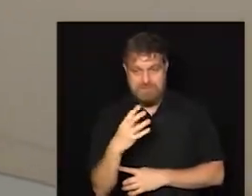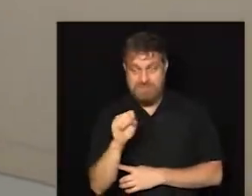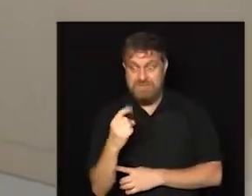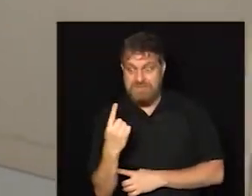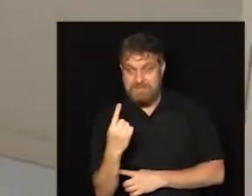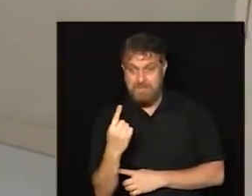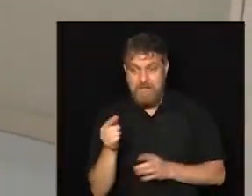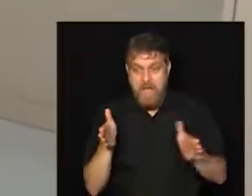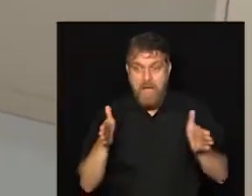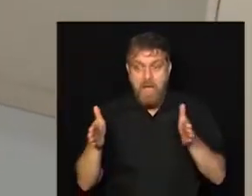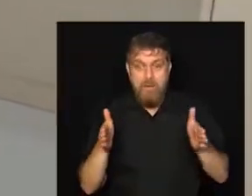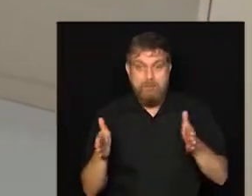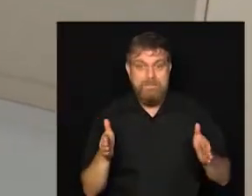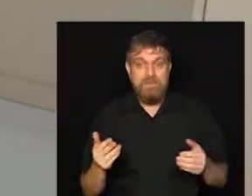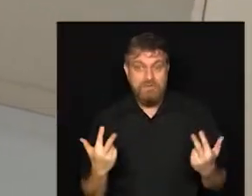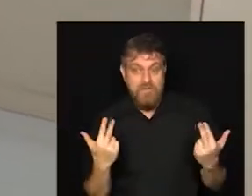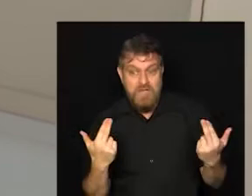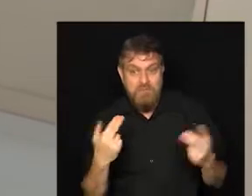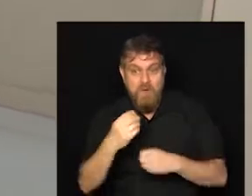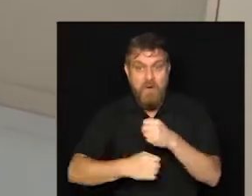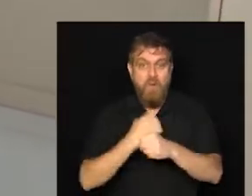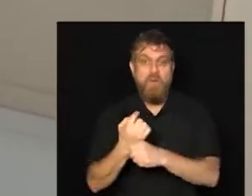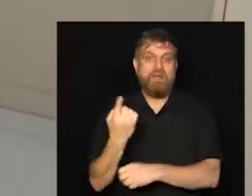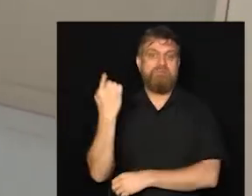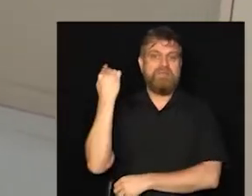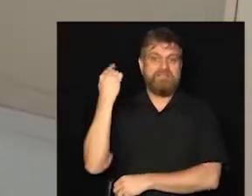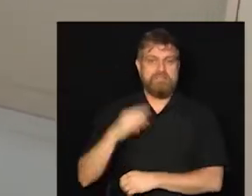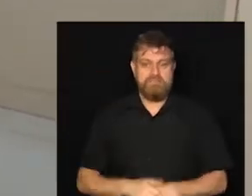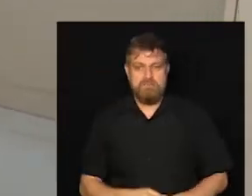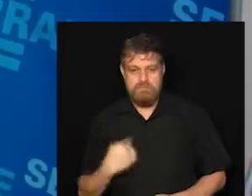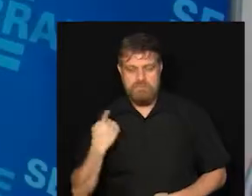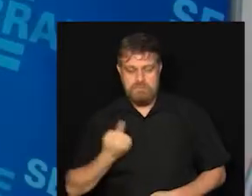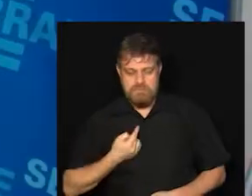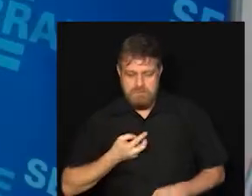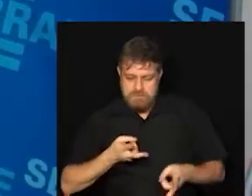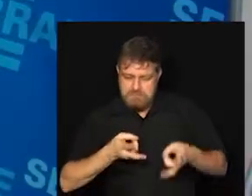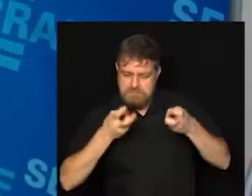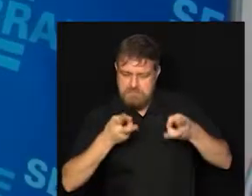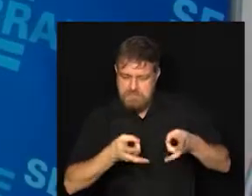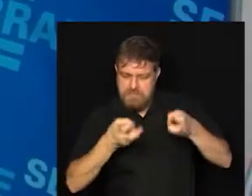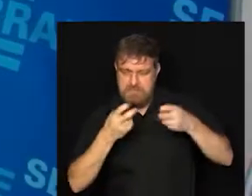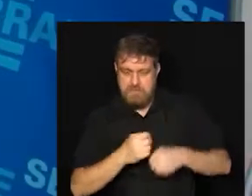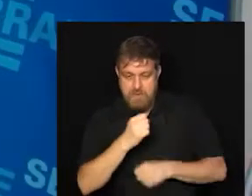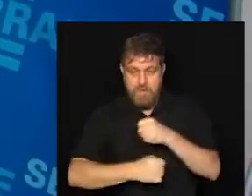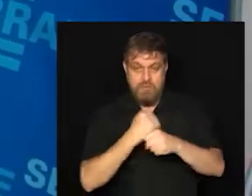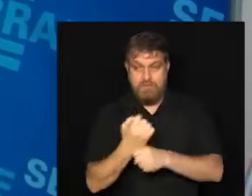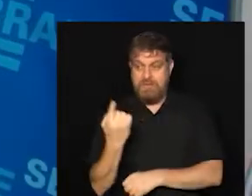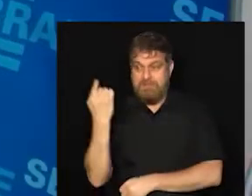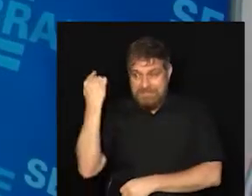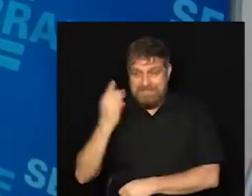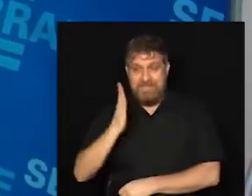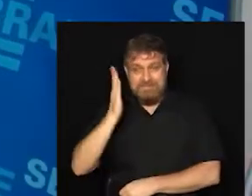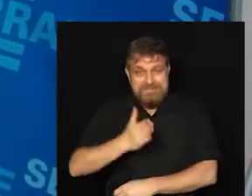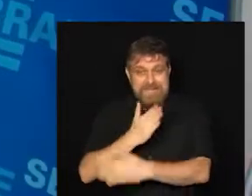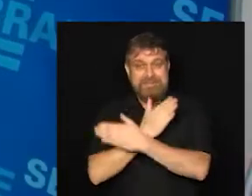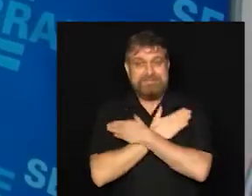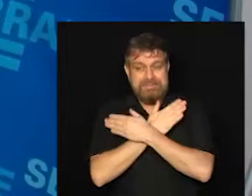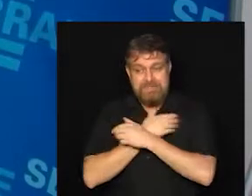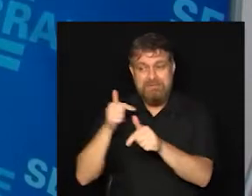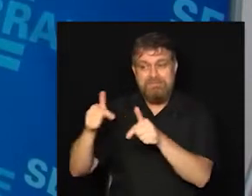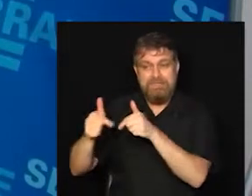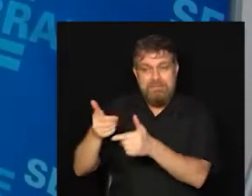3.481 no mesmo período do ano passado. Quando a gente analisa o cenário, a gente percebe que no ano passado a gente já tinha um